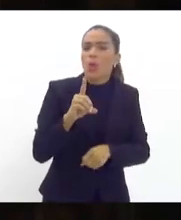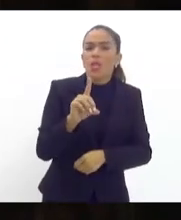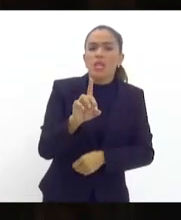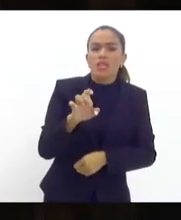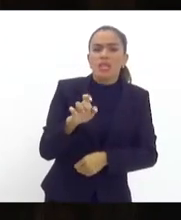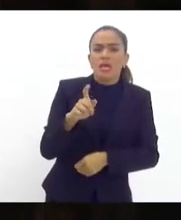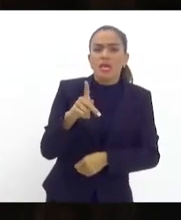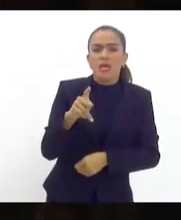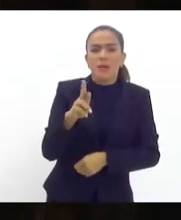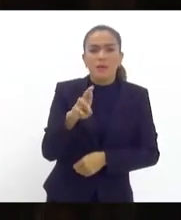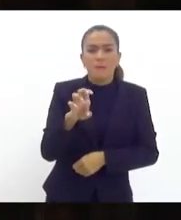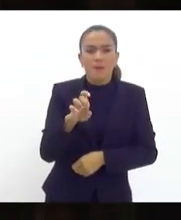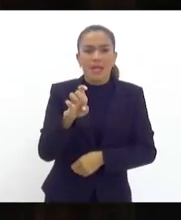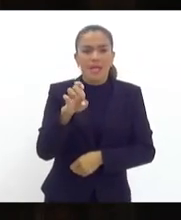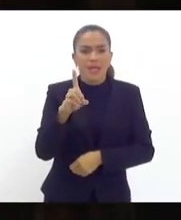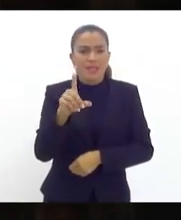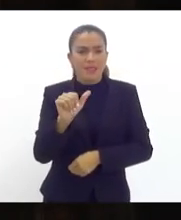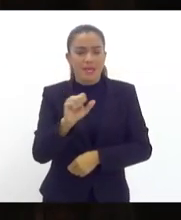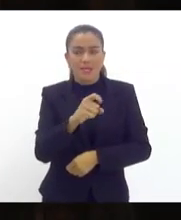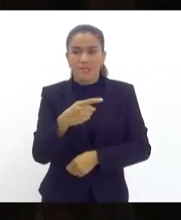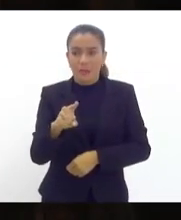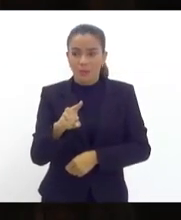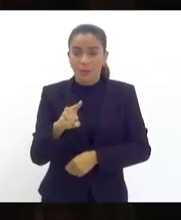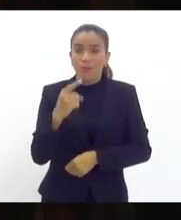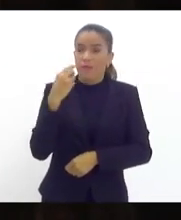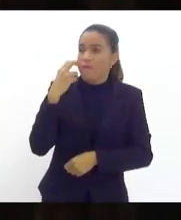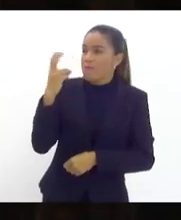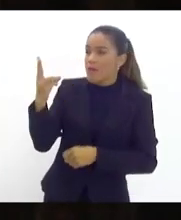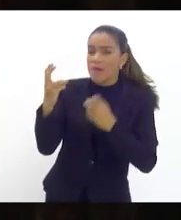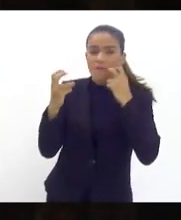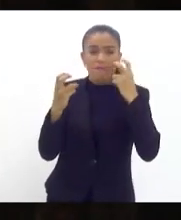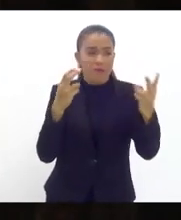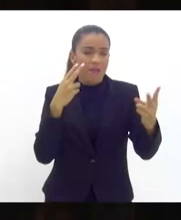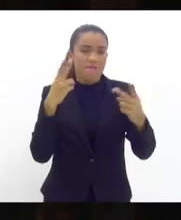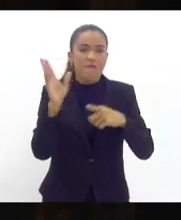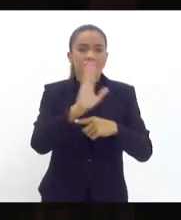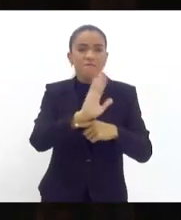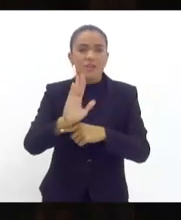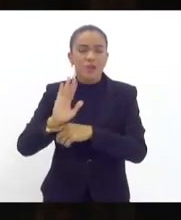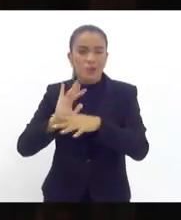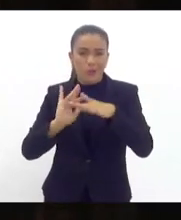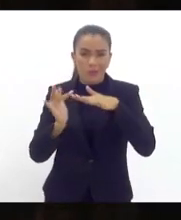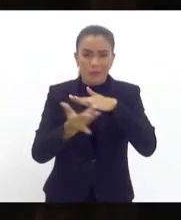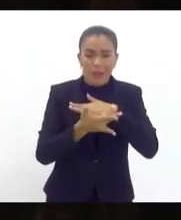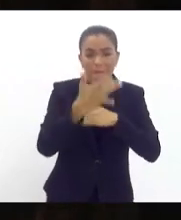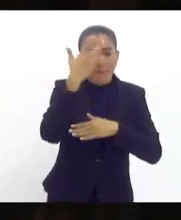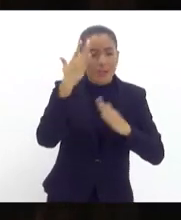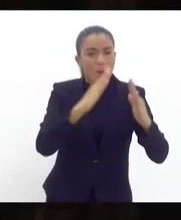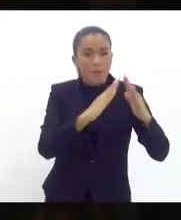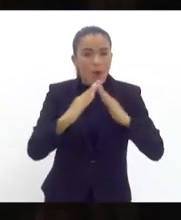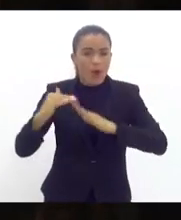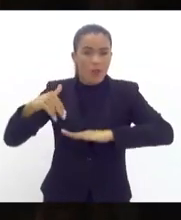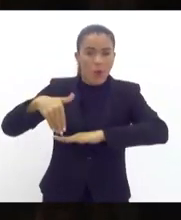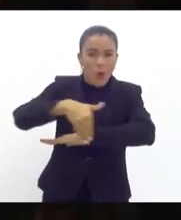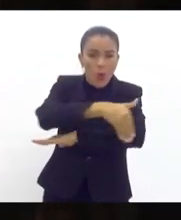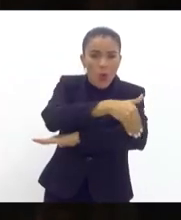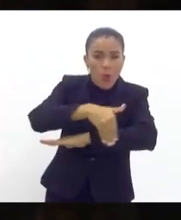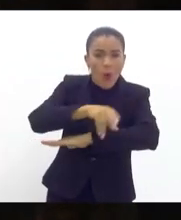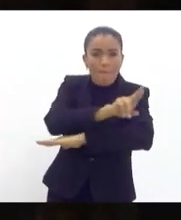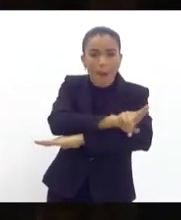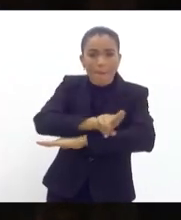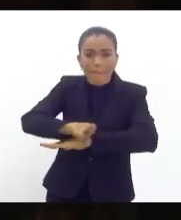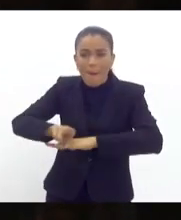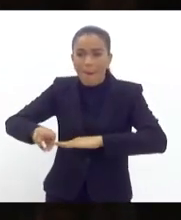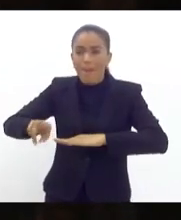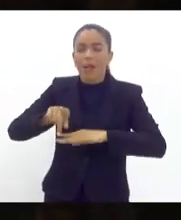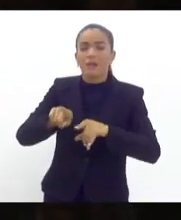é crime de depredação ao que a gente vê às vezes nos números vídeos das redes sociais que são moradores de rua indivíduos em